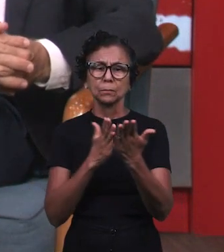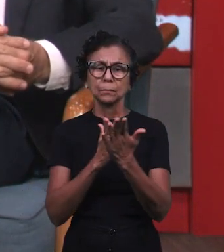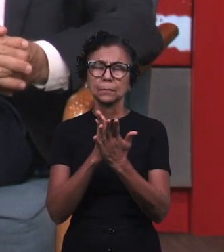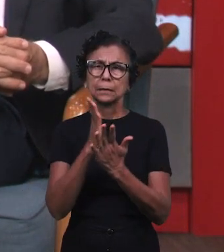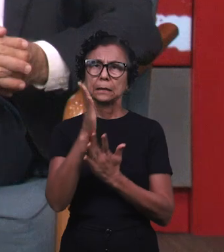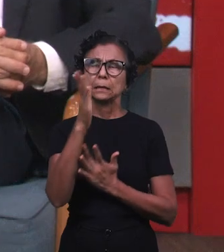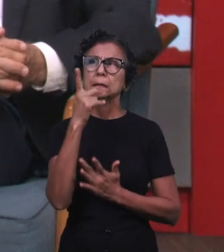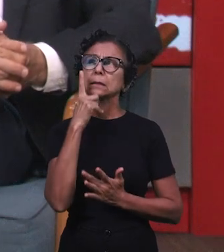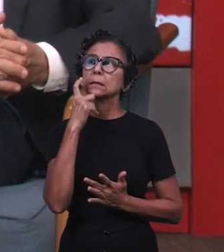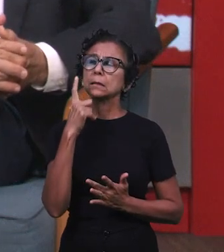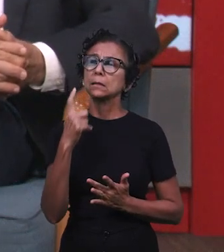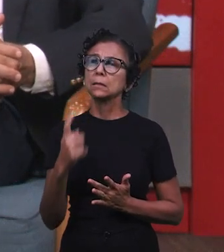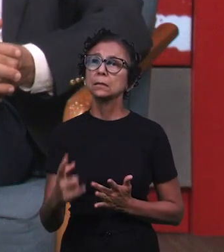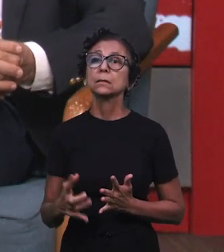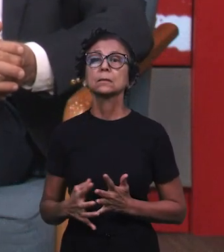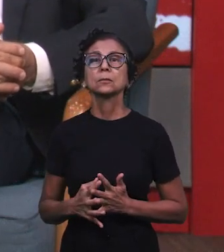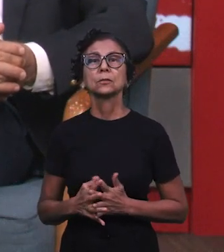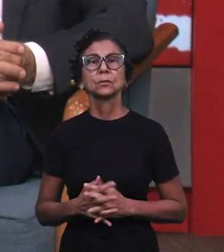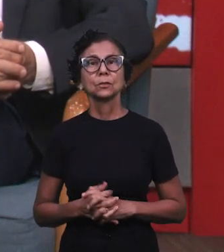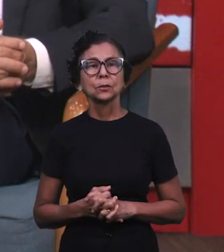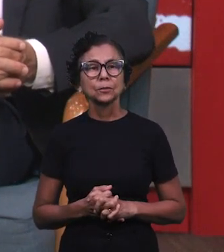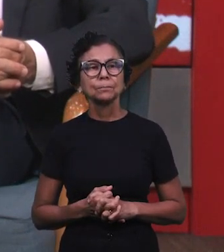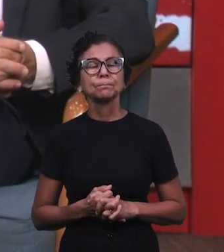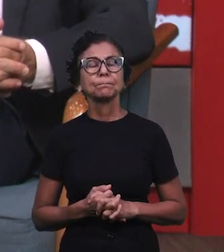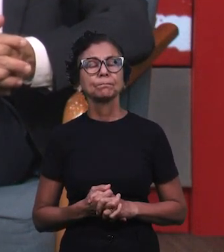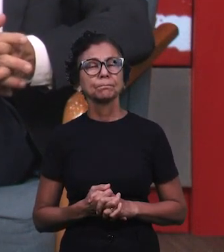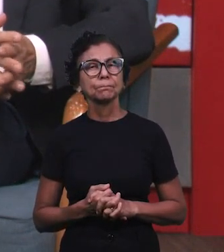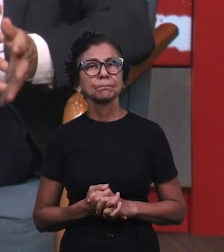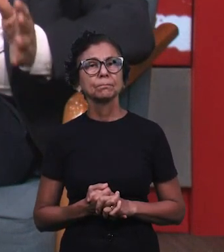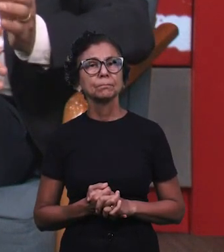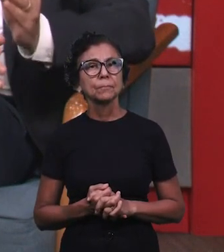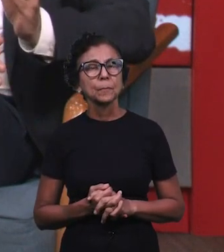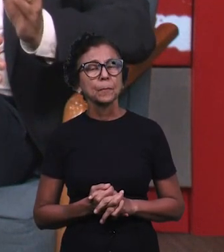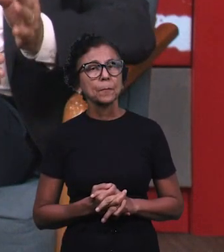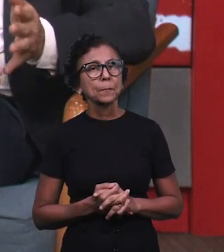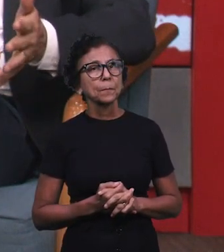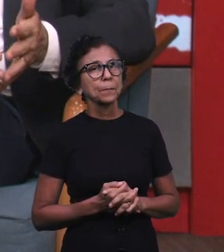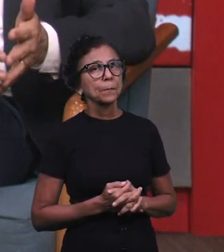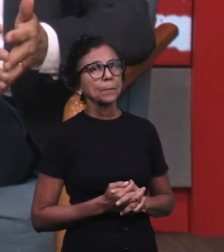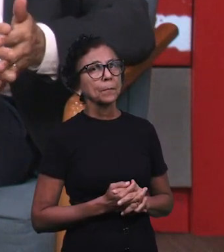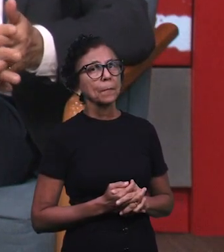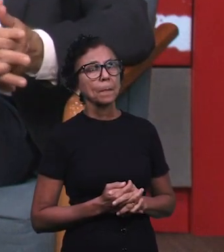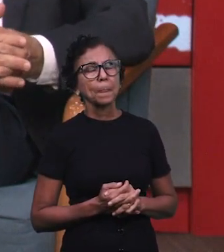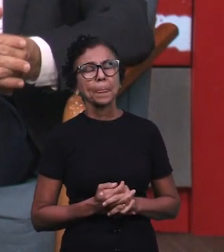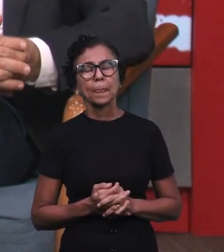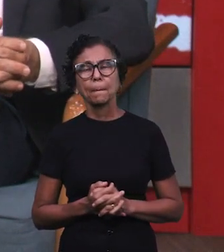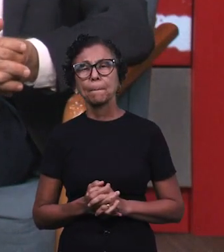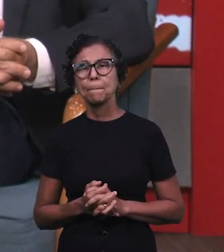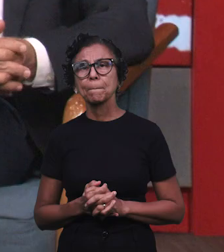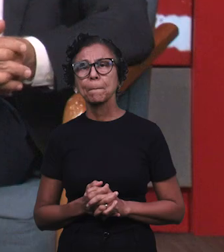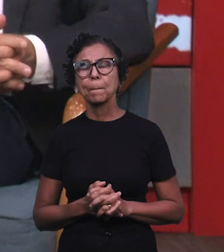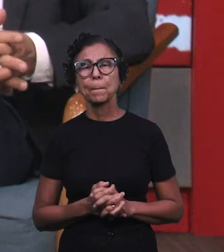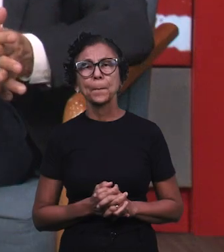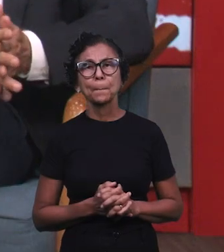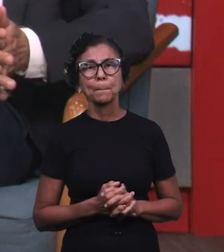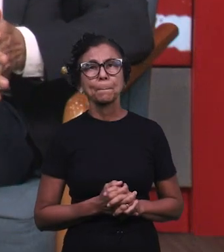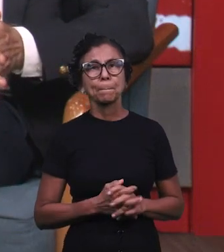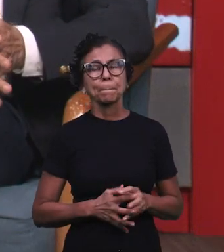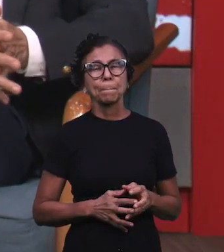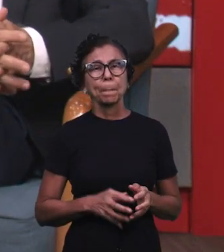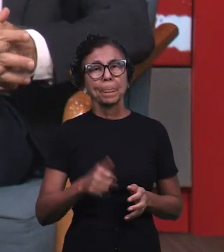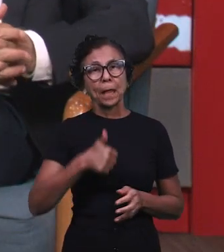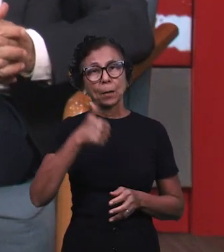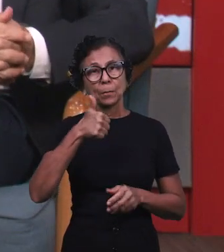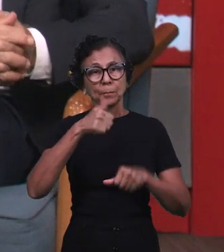interessante, muito interessante, e que chama a nossa atenção. A primeira cura que nós